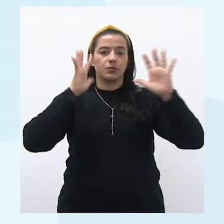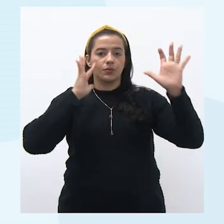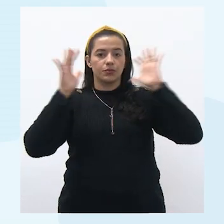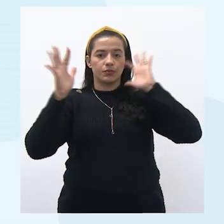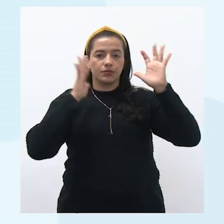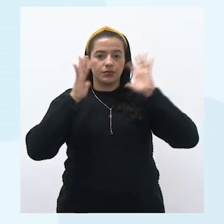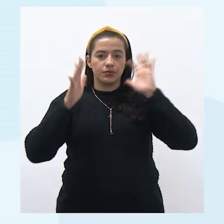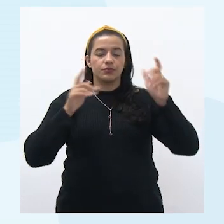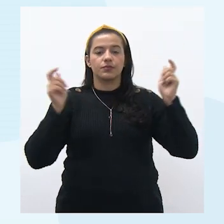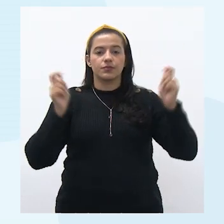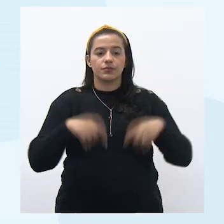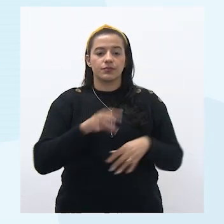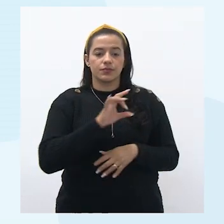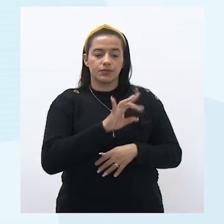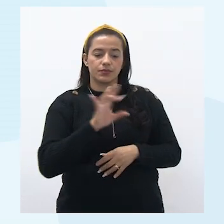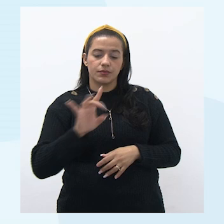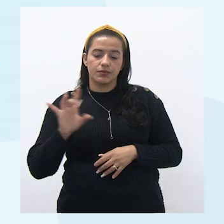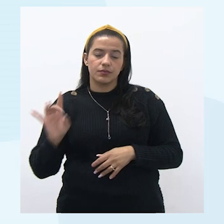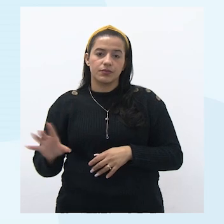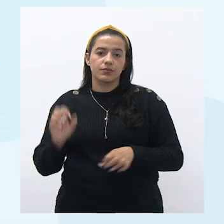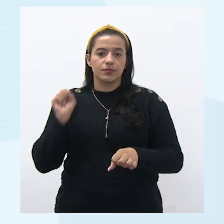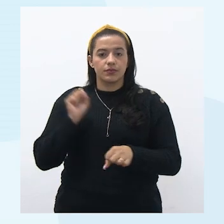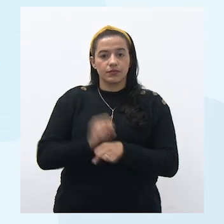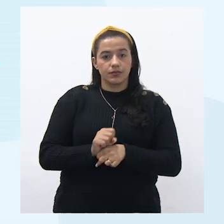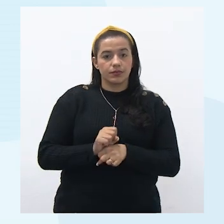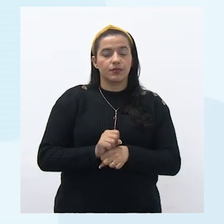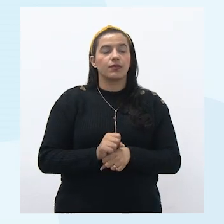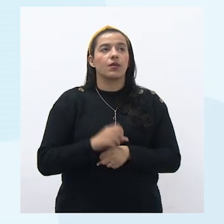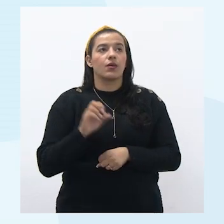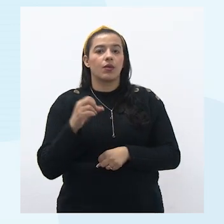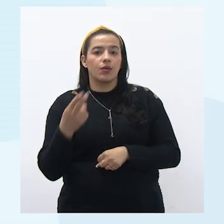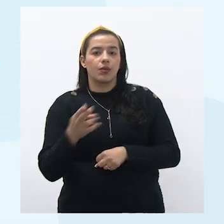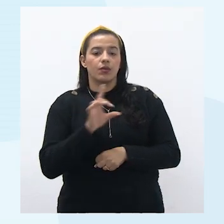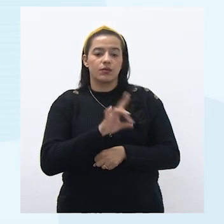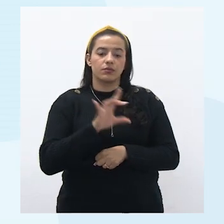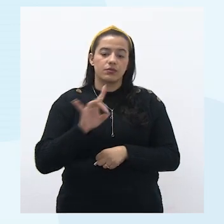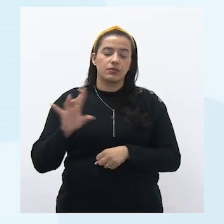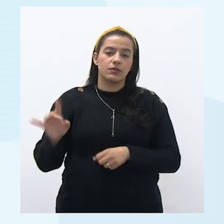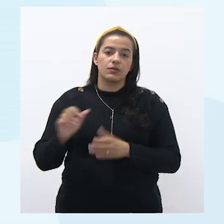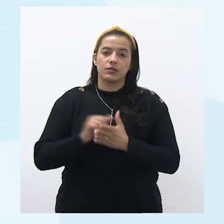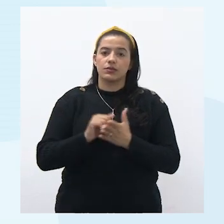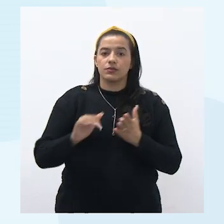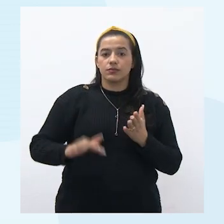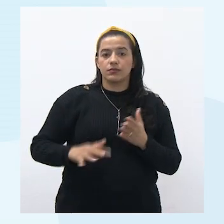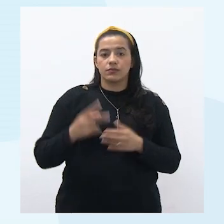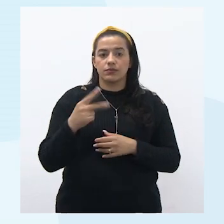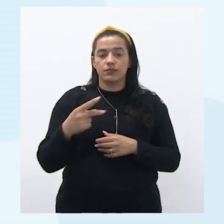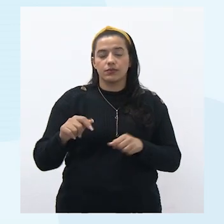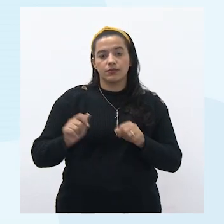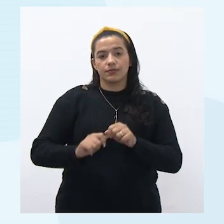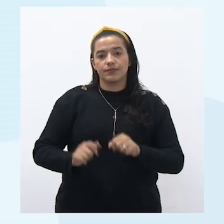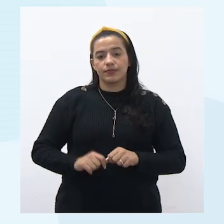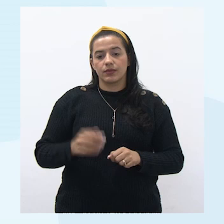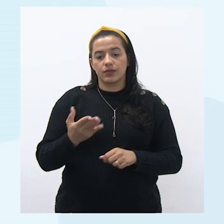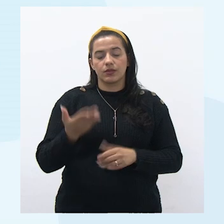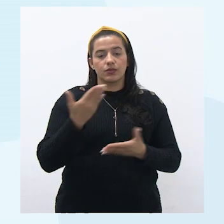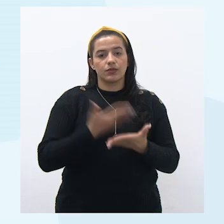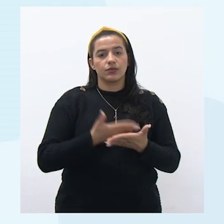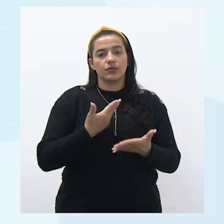autorreflexão a cada parada que a gente faz, ou a cada atividade que a gente realiza, para que o estudante possa fazer